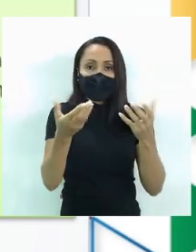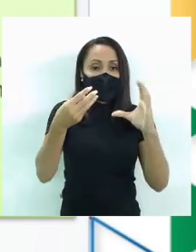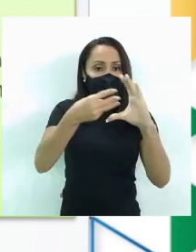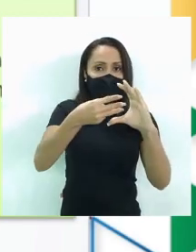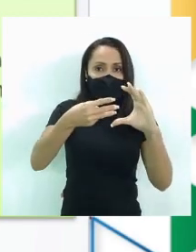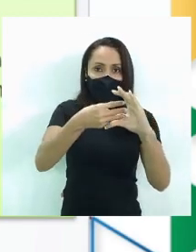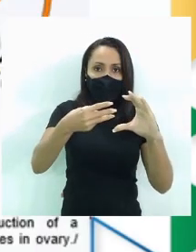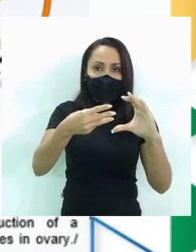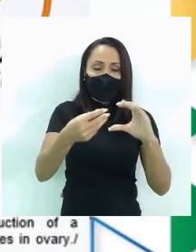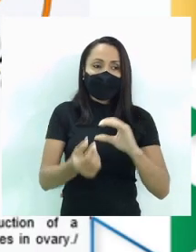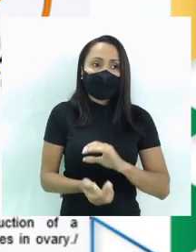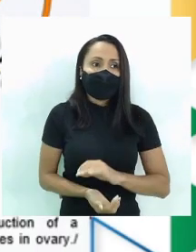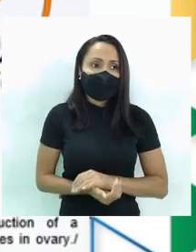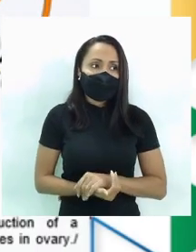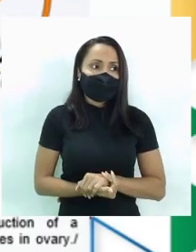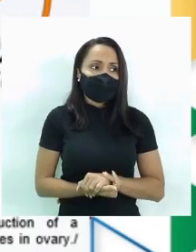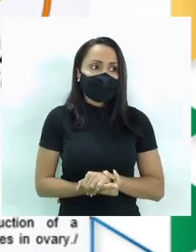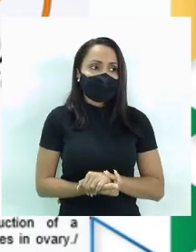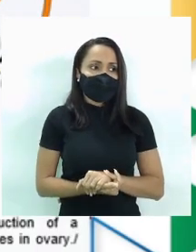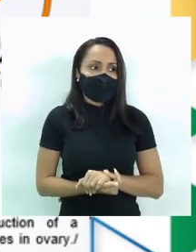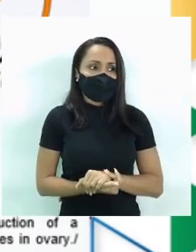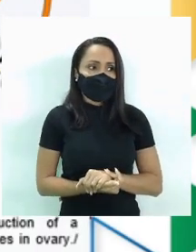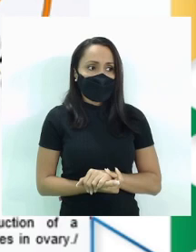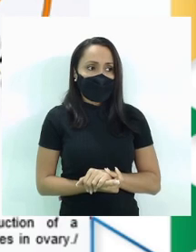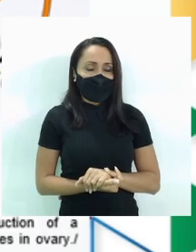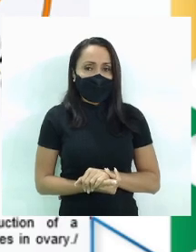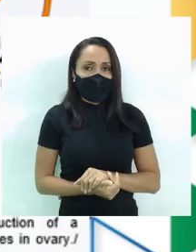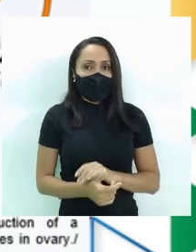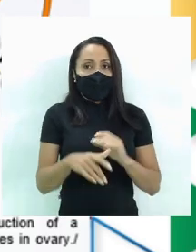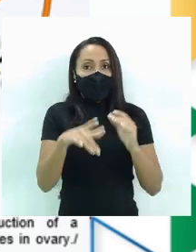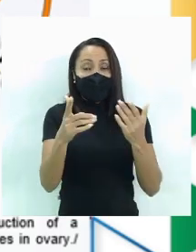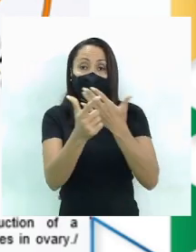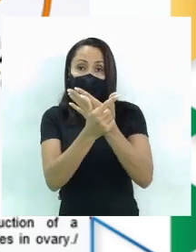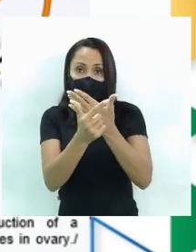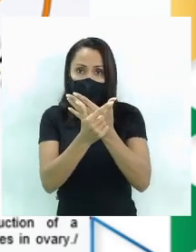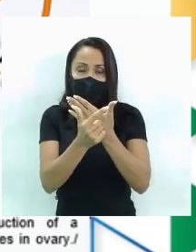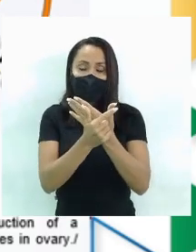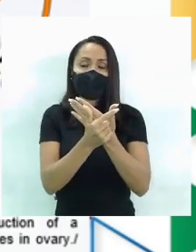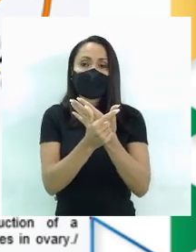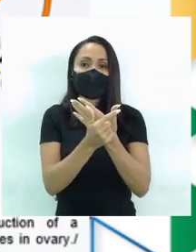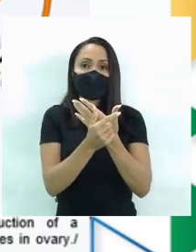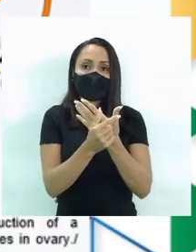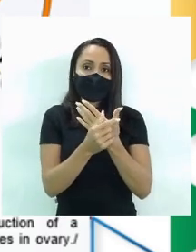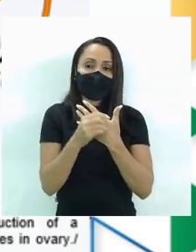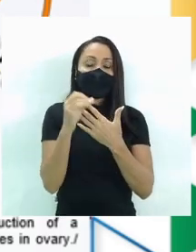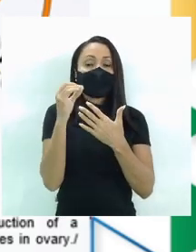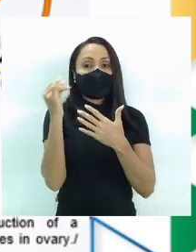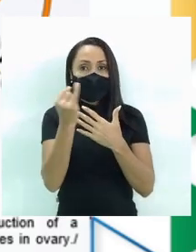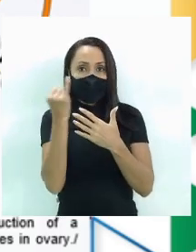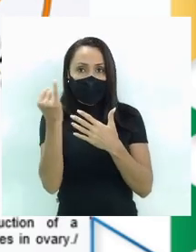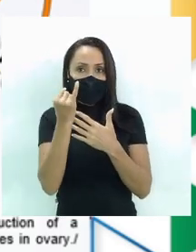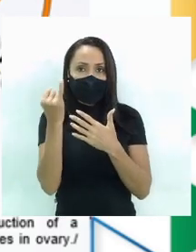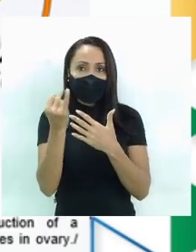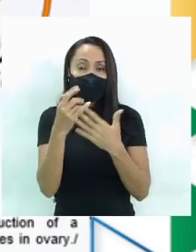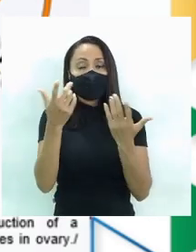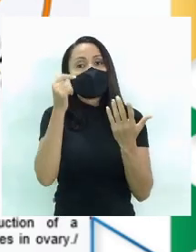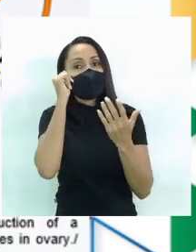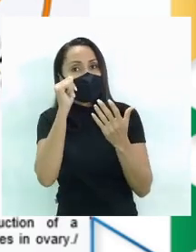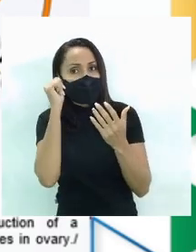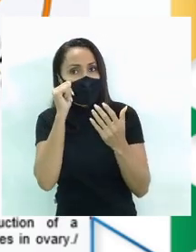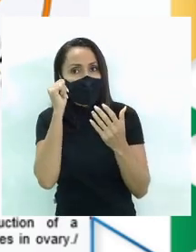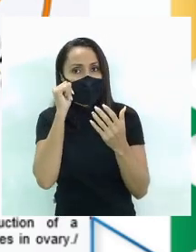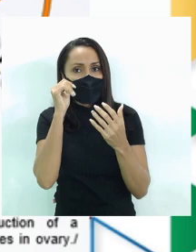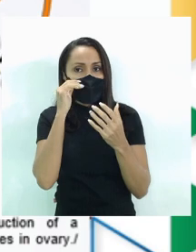certo? Vamos lá. Outras glândulas e suas funções, tá certo? Existem as gônadas, no caso das mulheres,